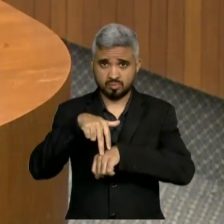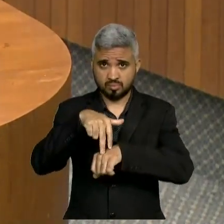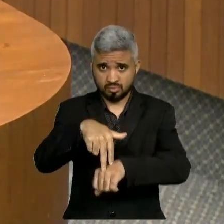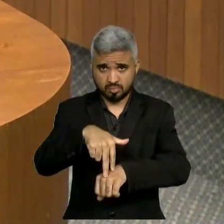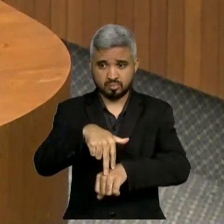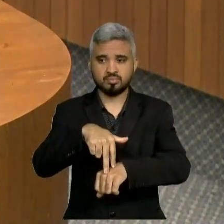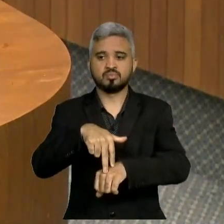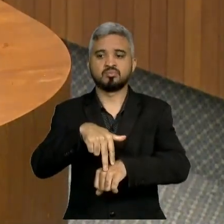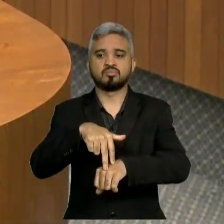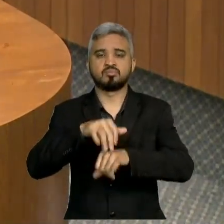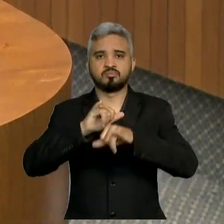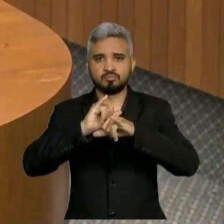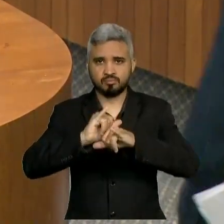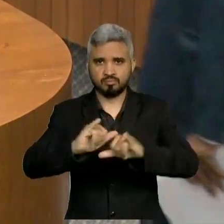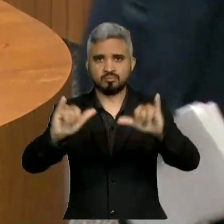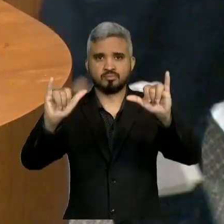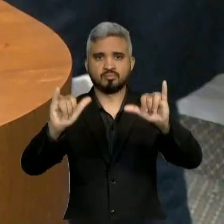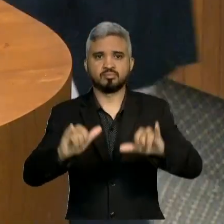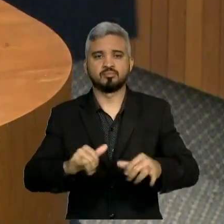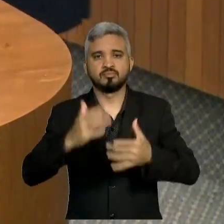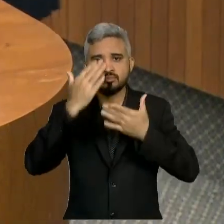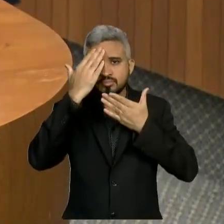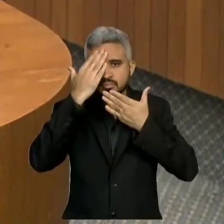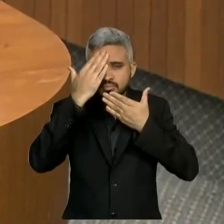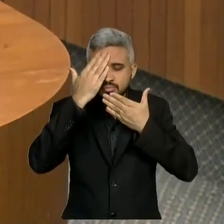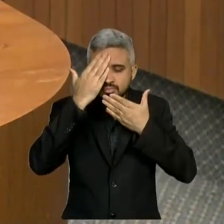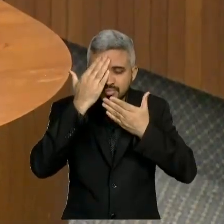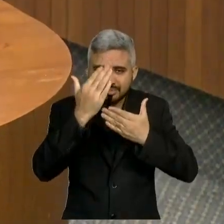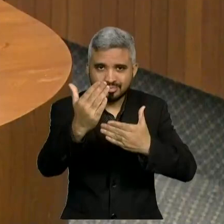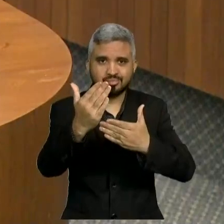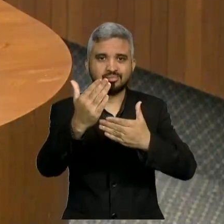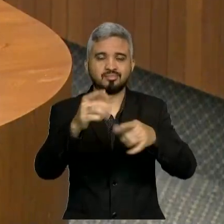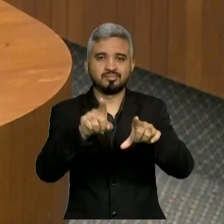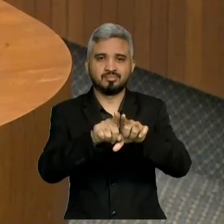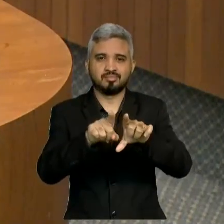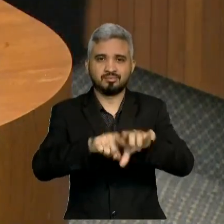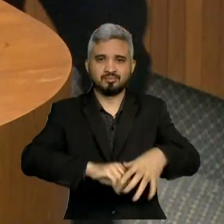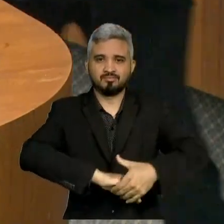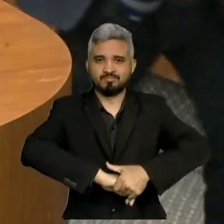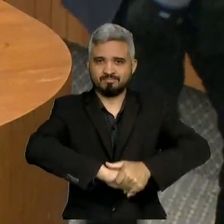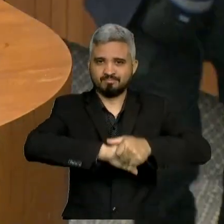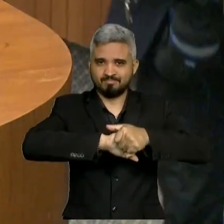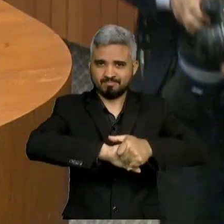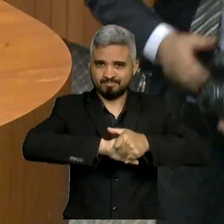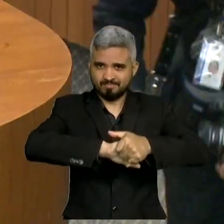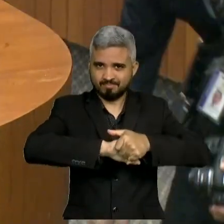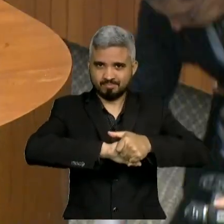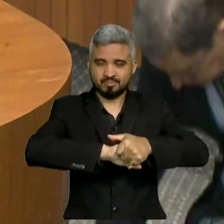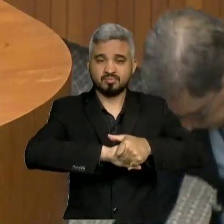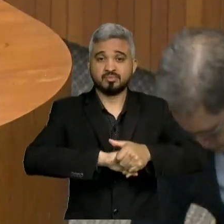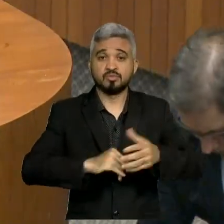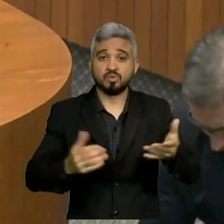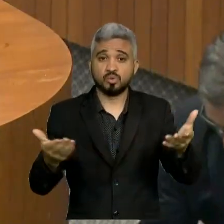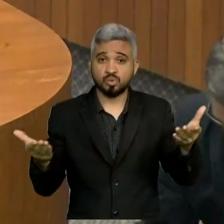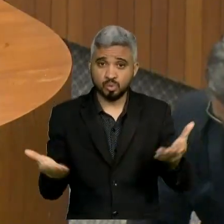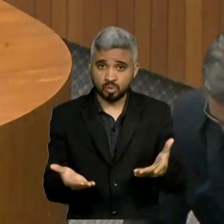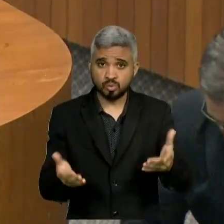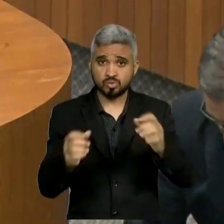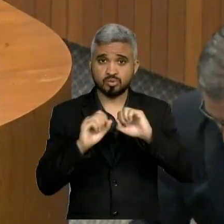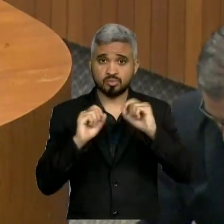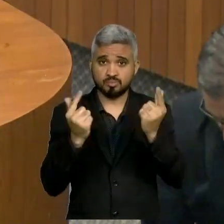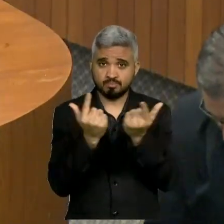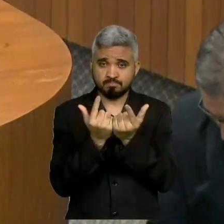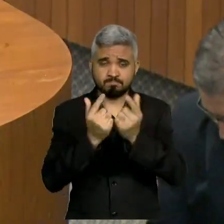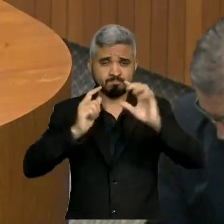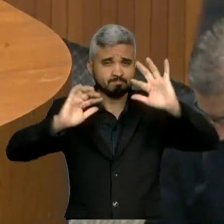fazer um registro, um agradecimento e uma saudação. Hoje essa casa está feliz